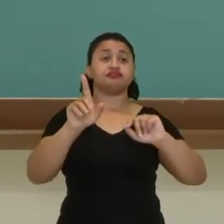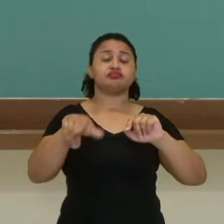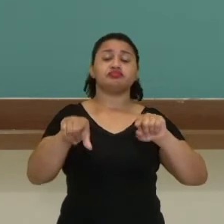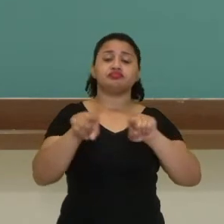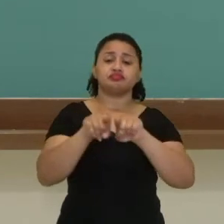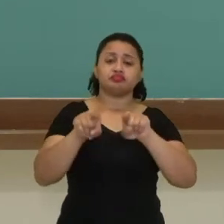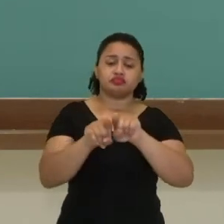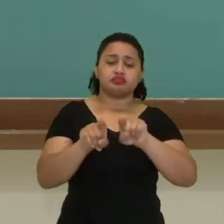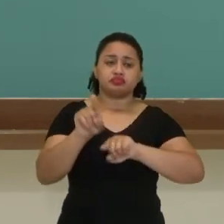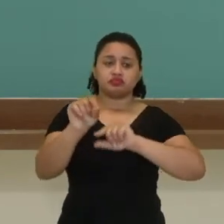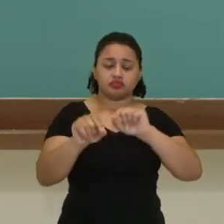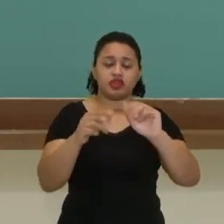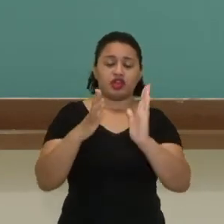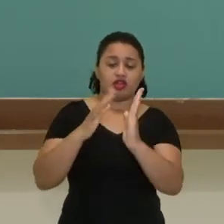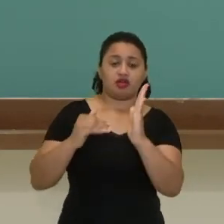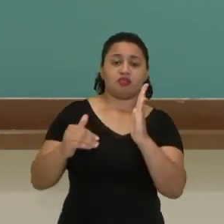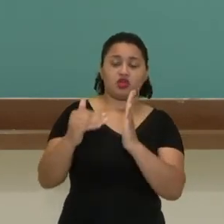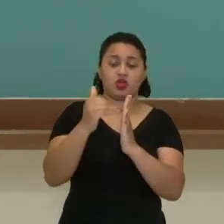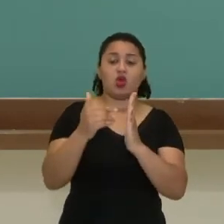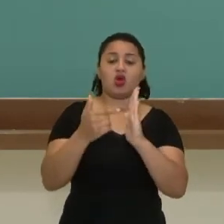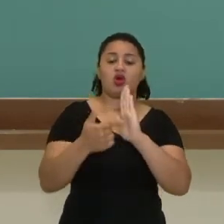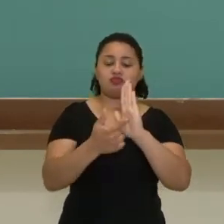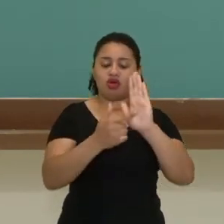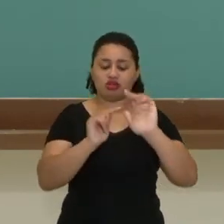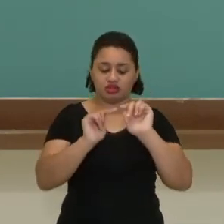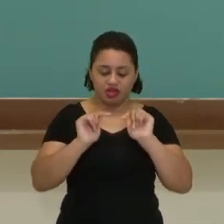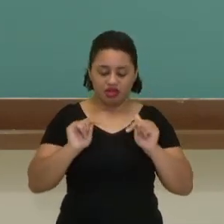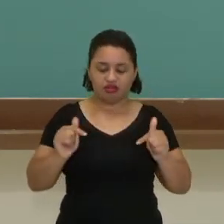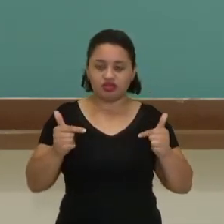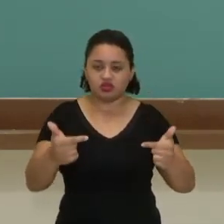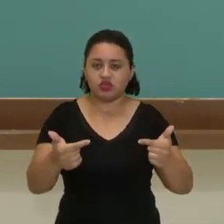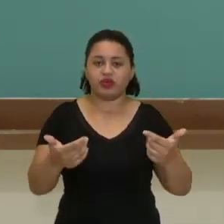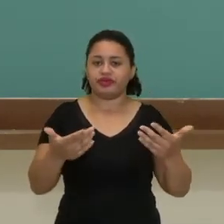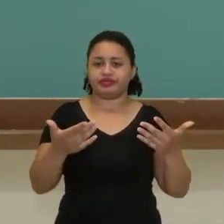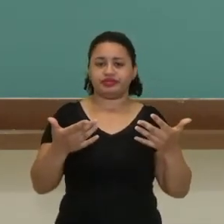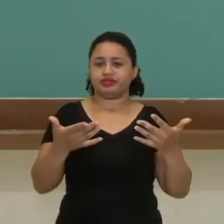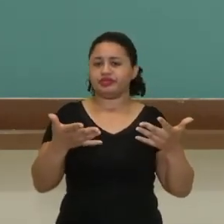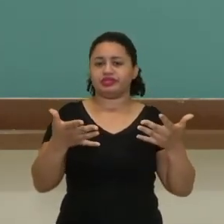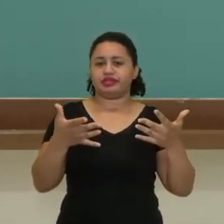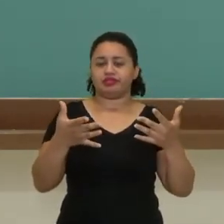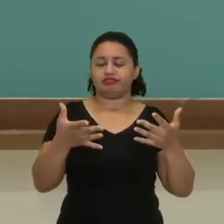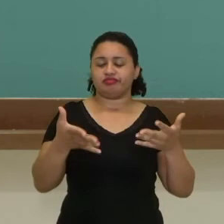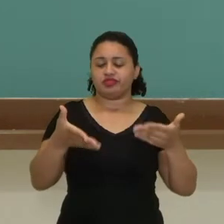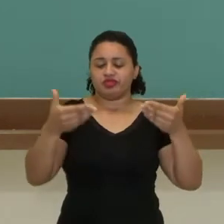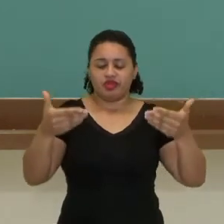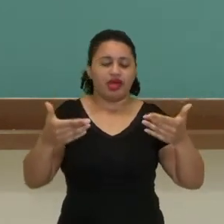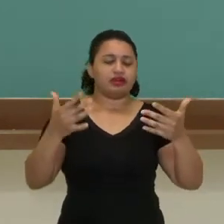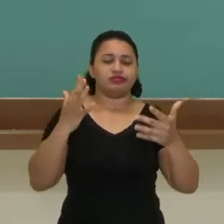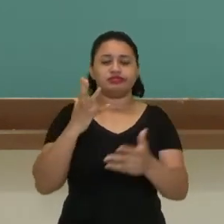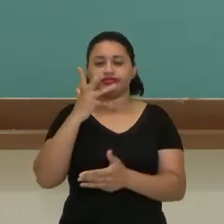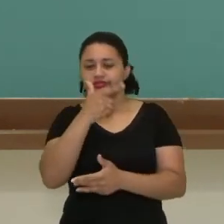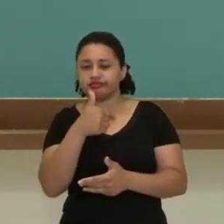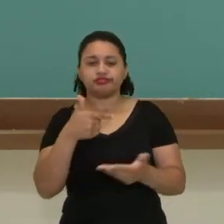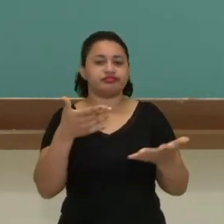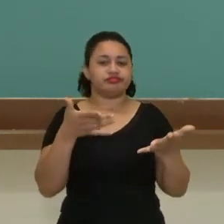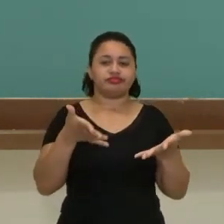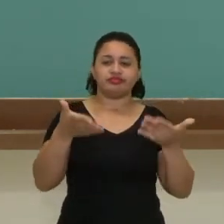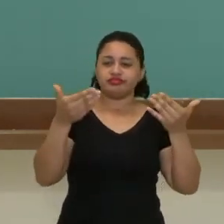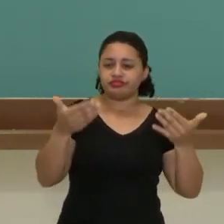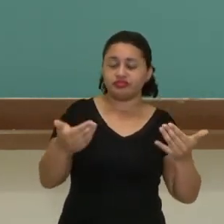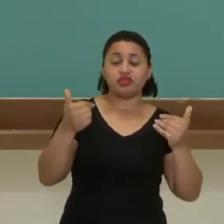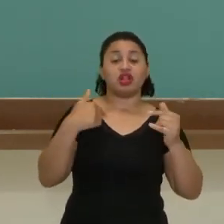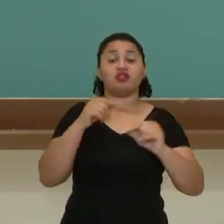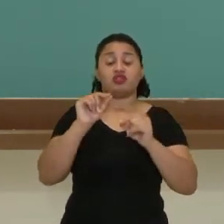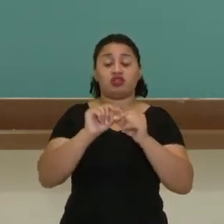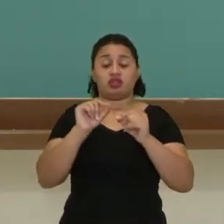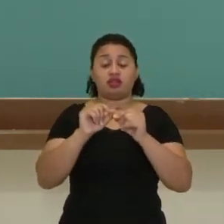traz pinturas que mais se assemelham a sonhos, assim, sabe? Coisas bem suaves, bem bonitas de se ver. As obras dele